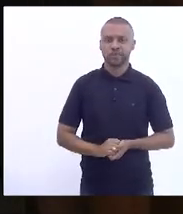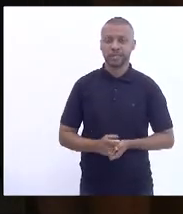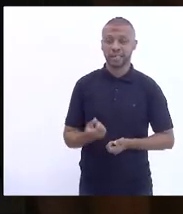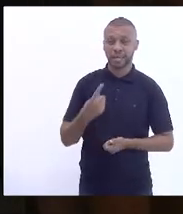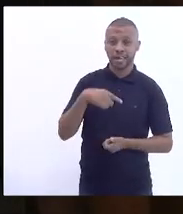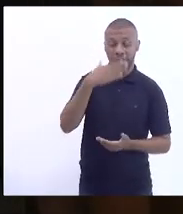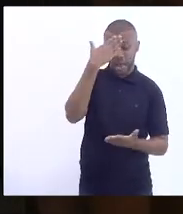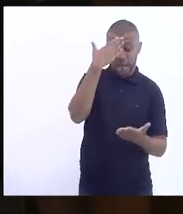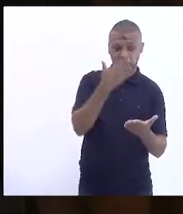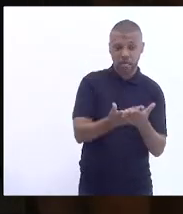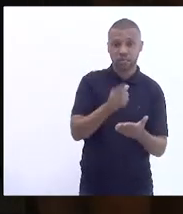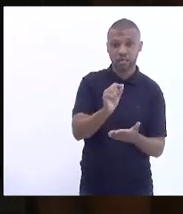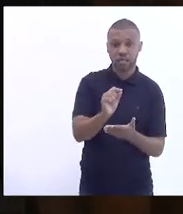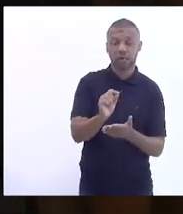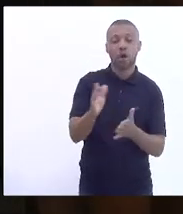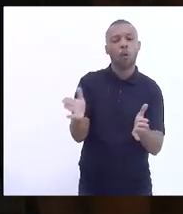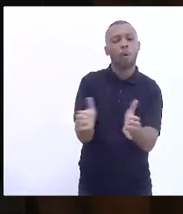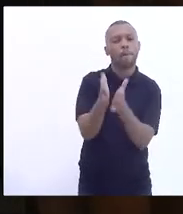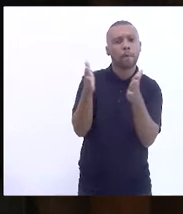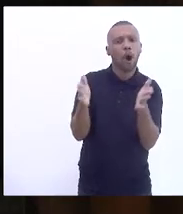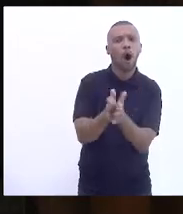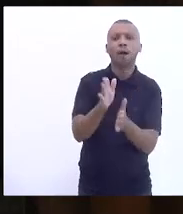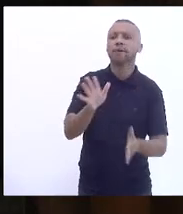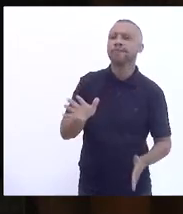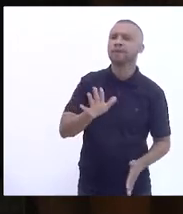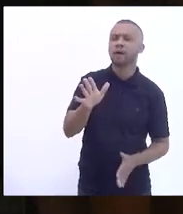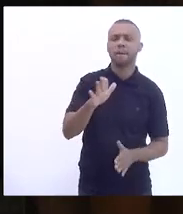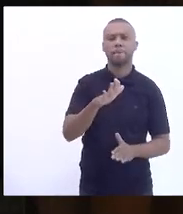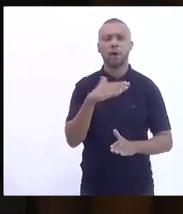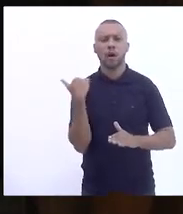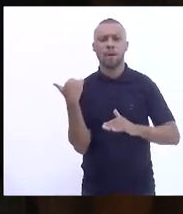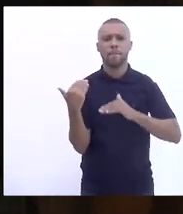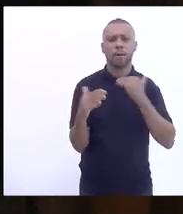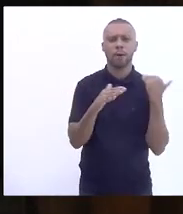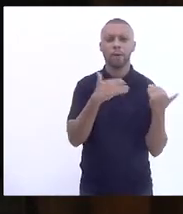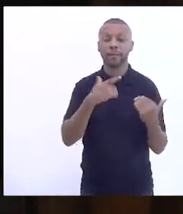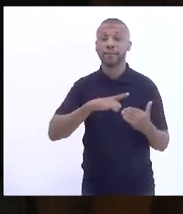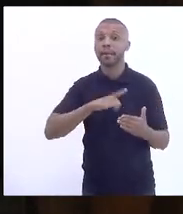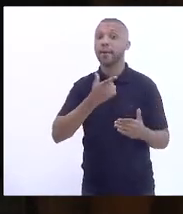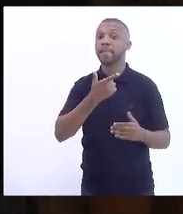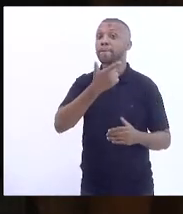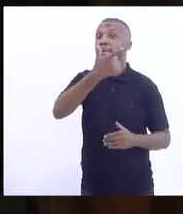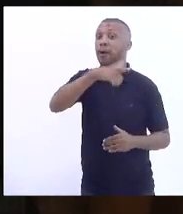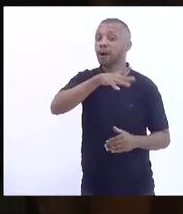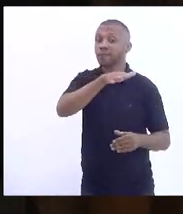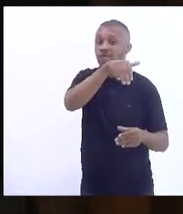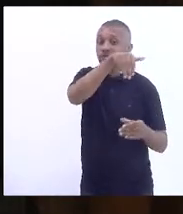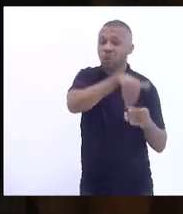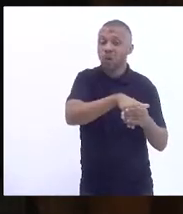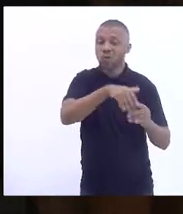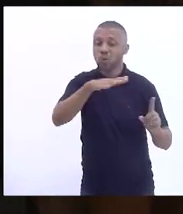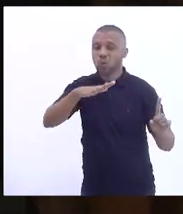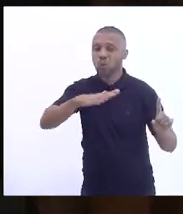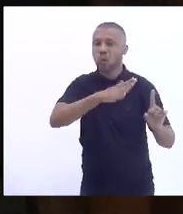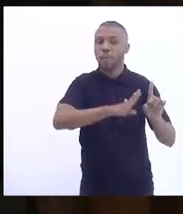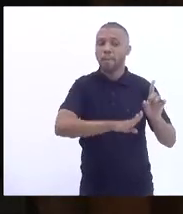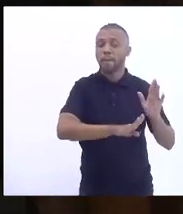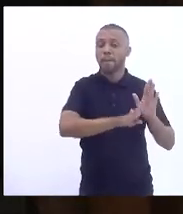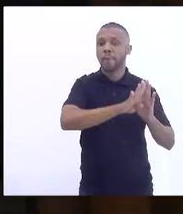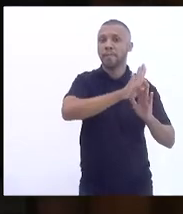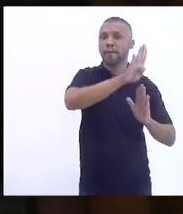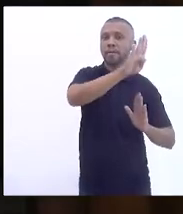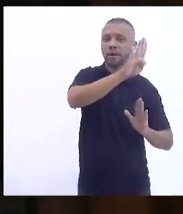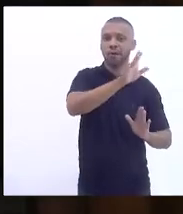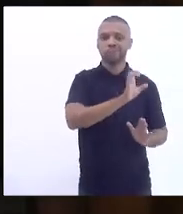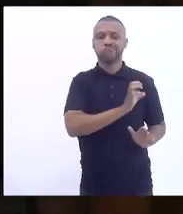que a mortalidade do pobre favelado dá mais voto das pessoas mais ricas na eleição uma